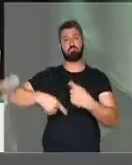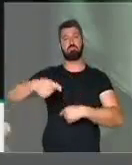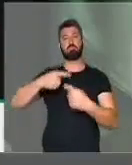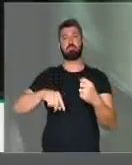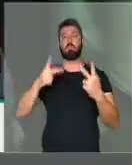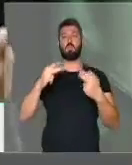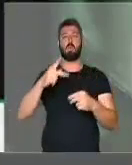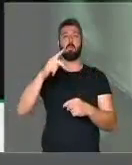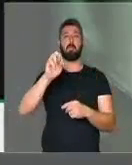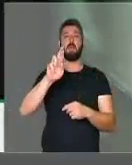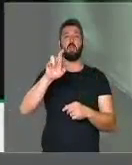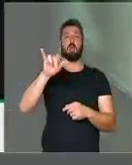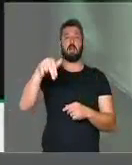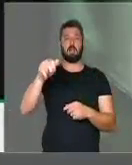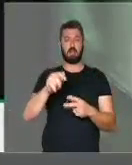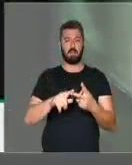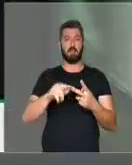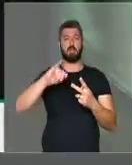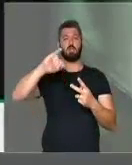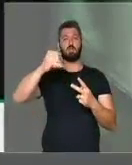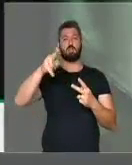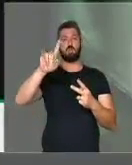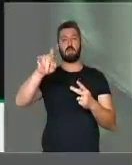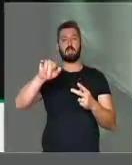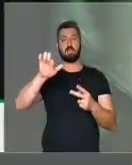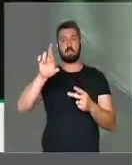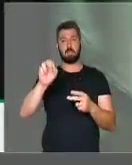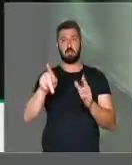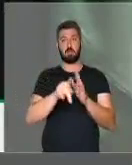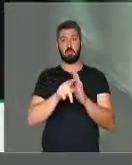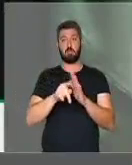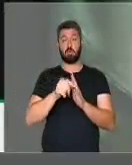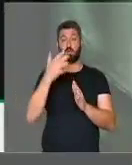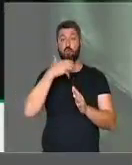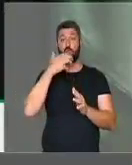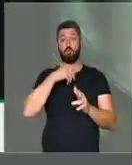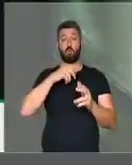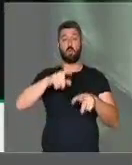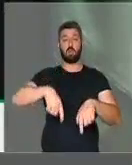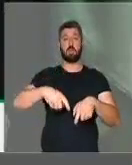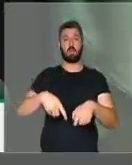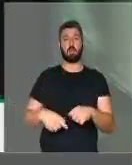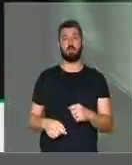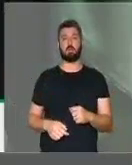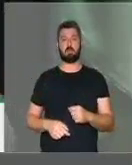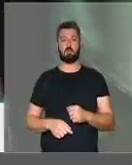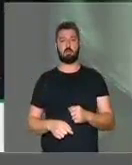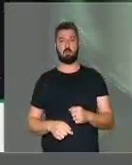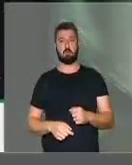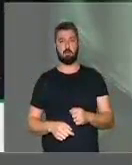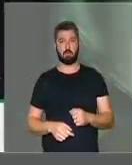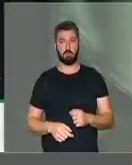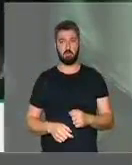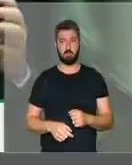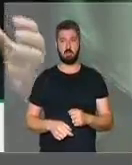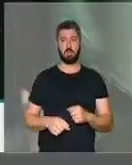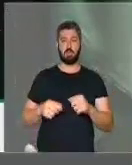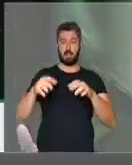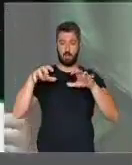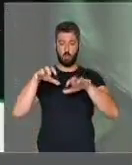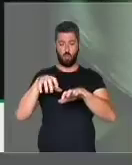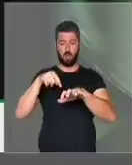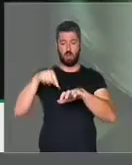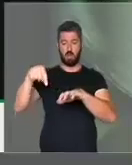tem em Petrolina, Juazeiro e na região, de fruticultura naquela divisa de Tocantins,